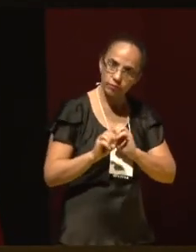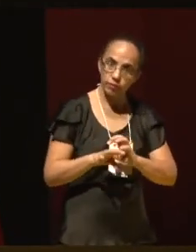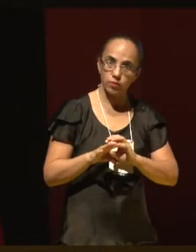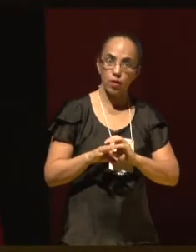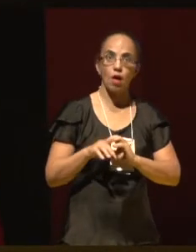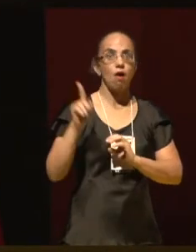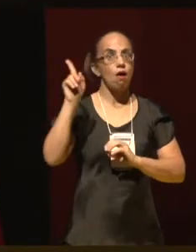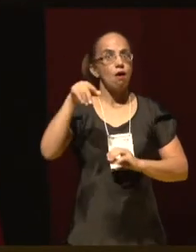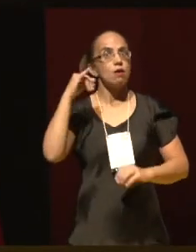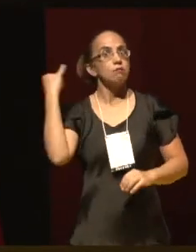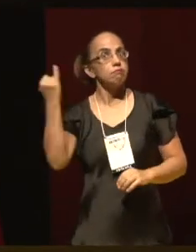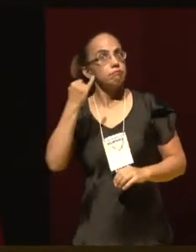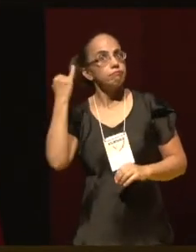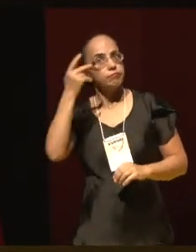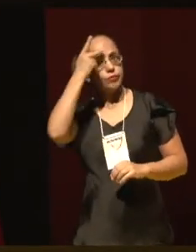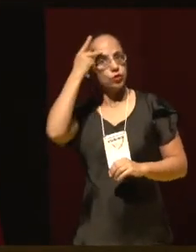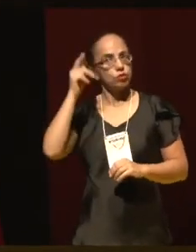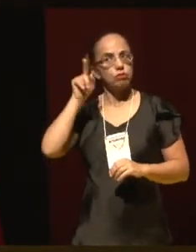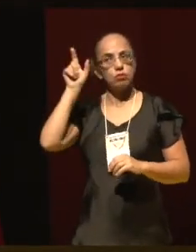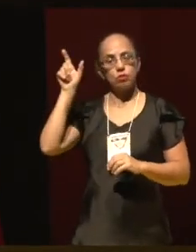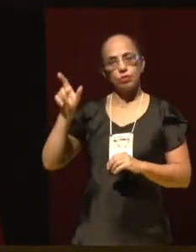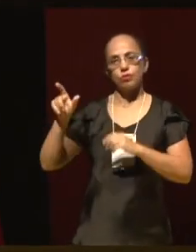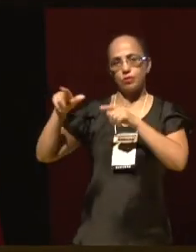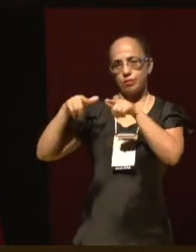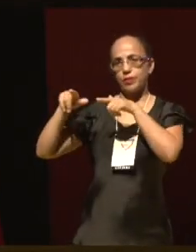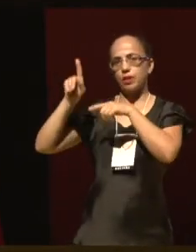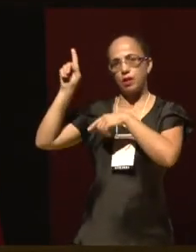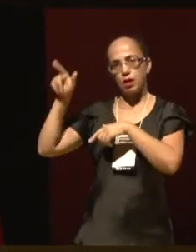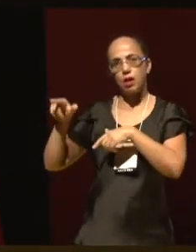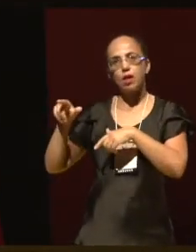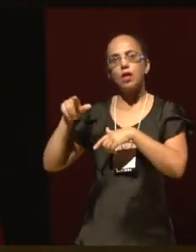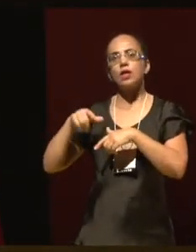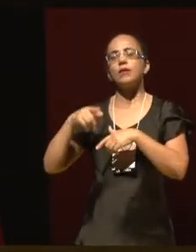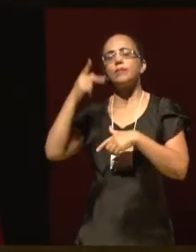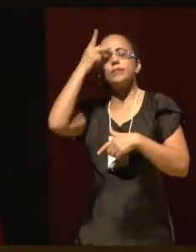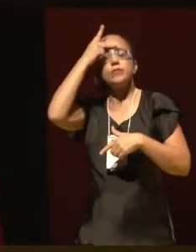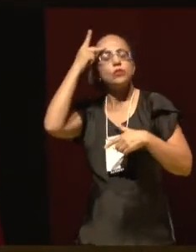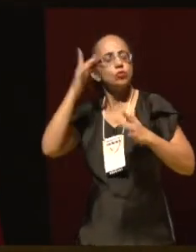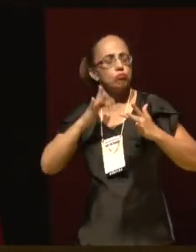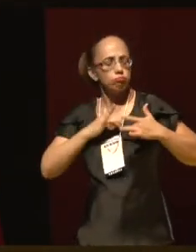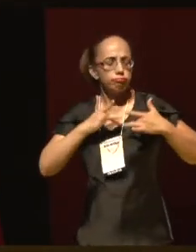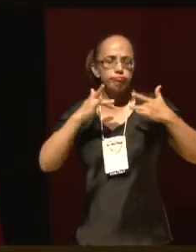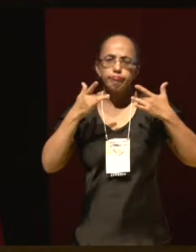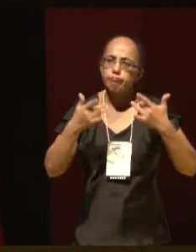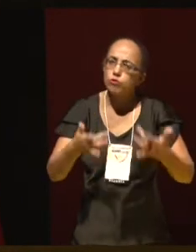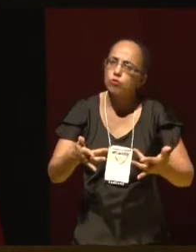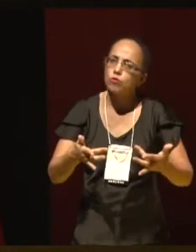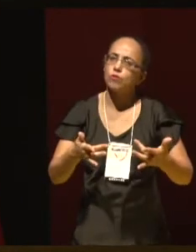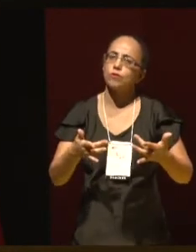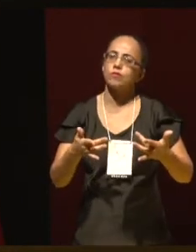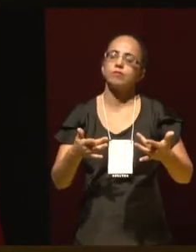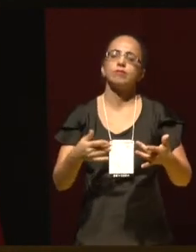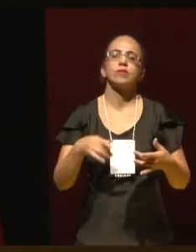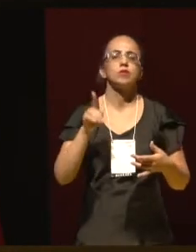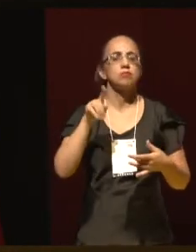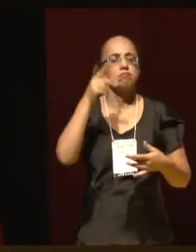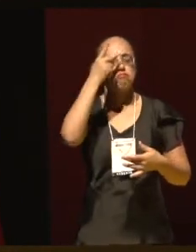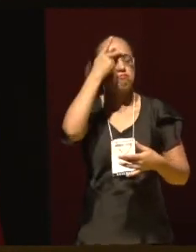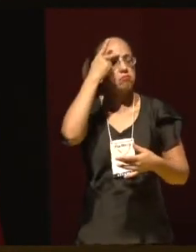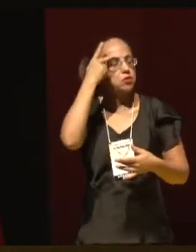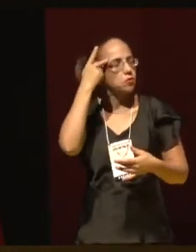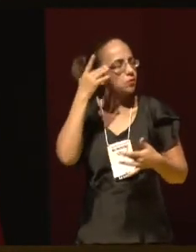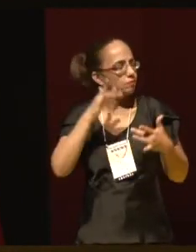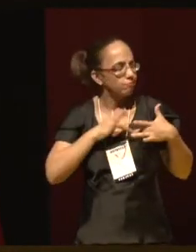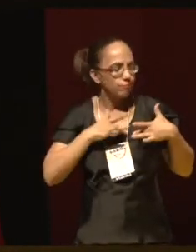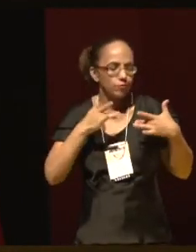importante. Os evangelizadores são aquelas pessoas devotadas, mesmo, quero dizer, são umas pessoas